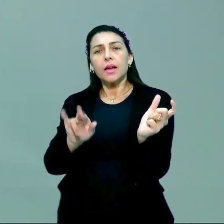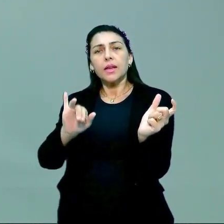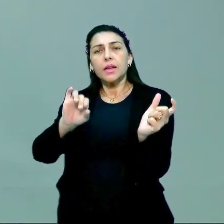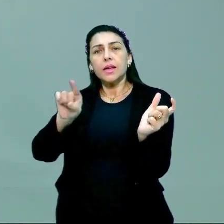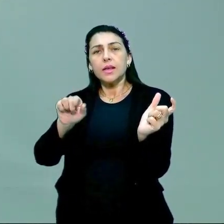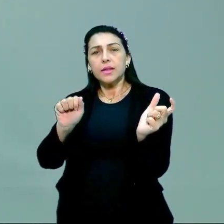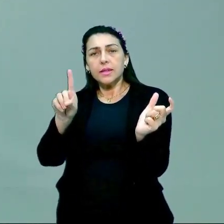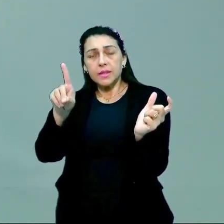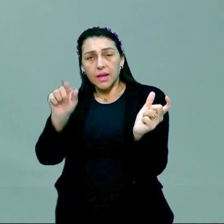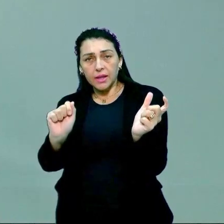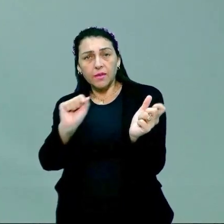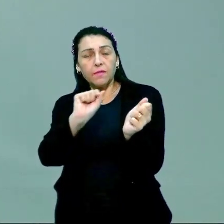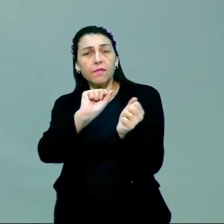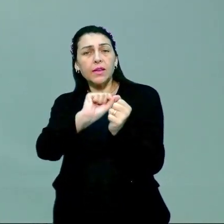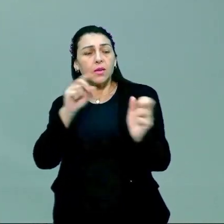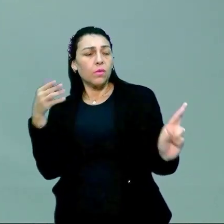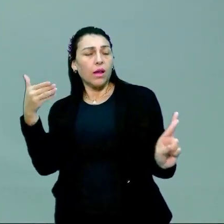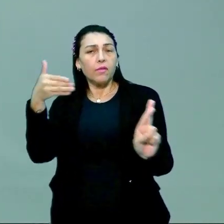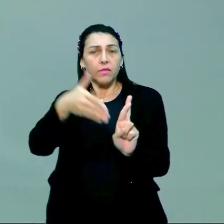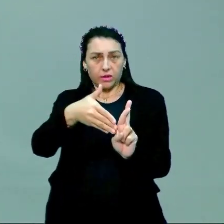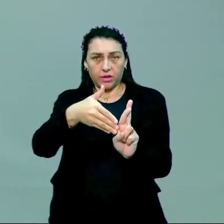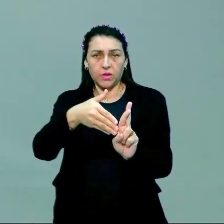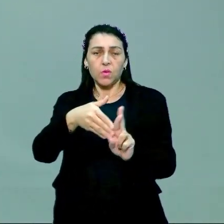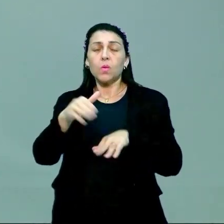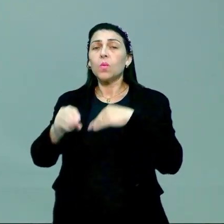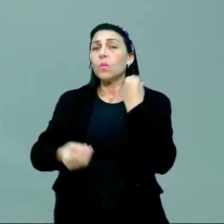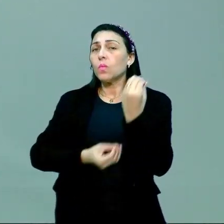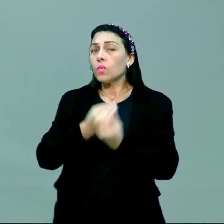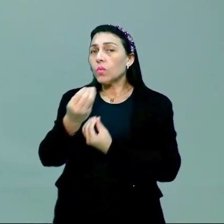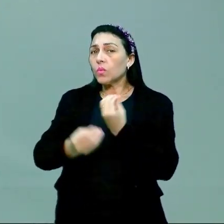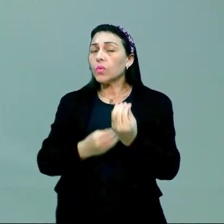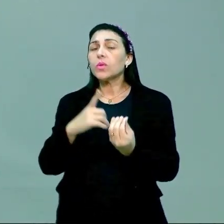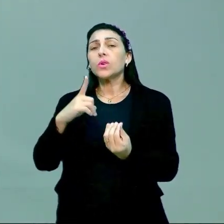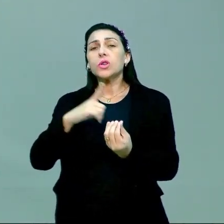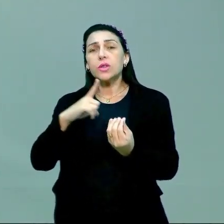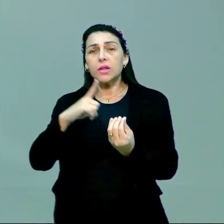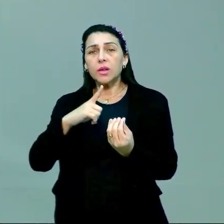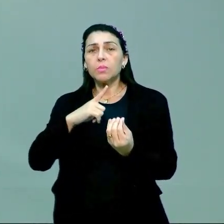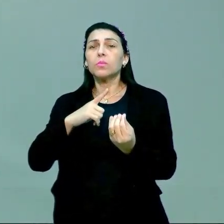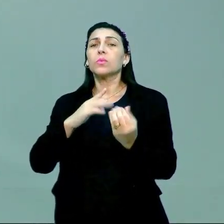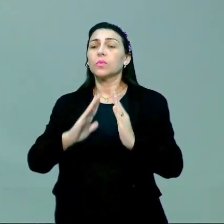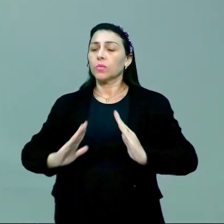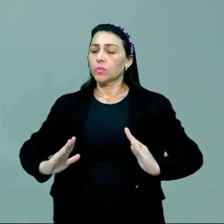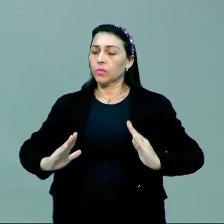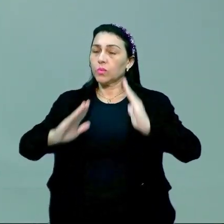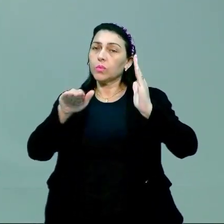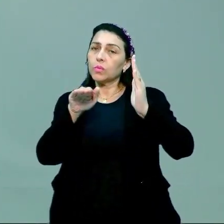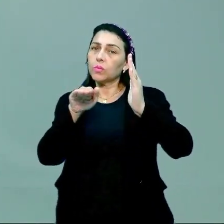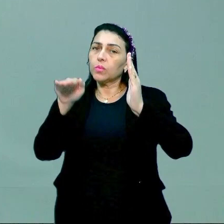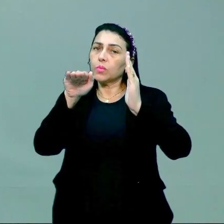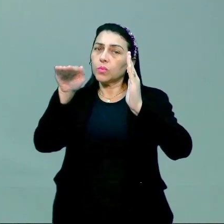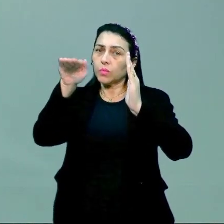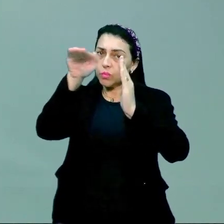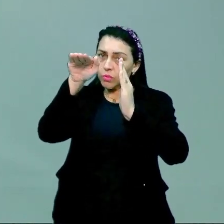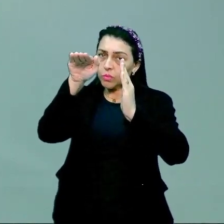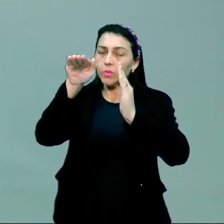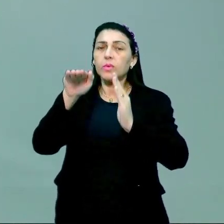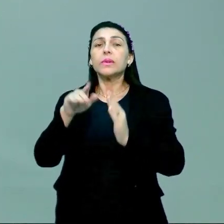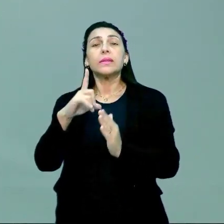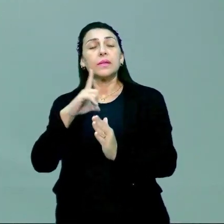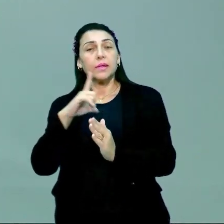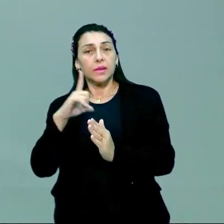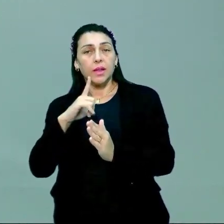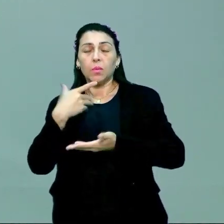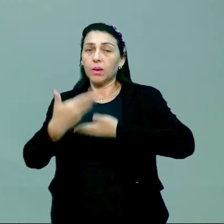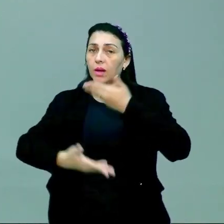referência à hierarquia. Quando que nós temos uma hierarquia? Nós temos uma hierarquia quando há